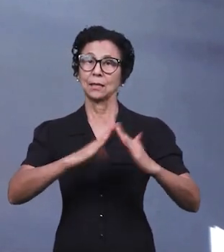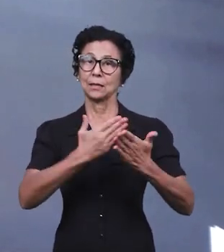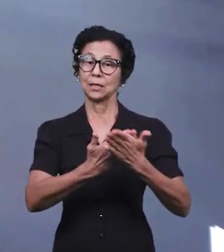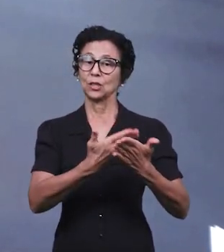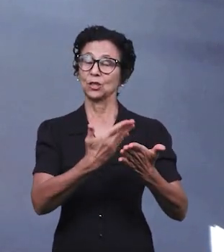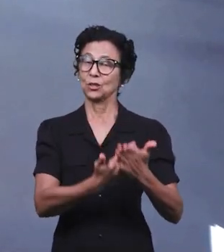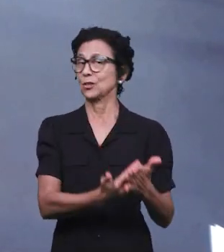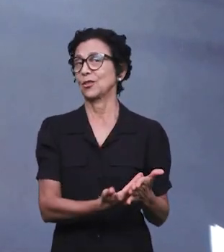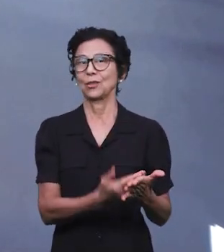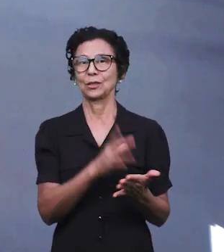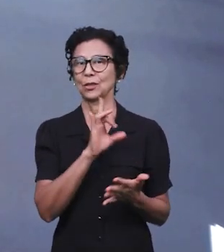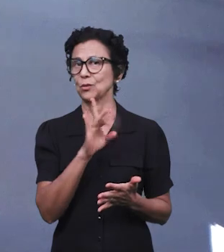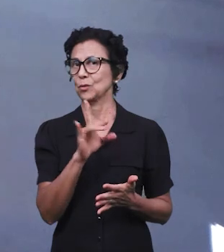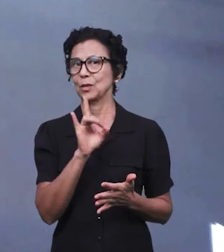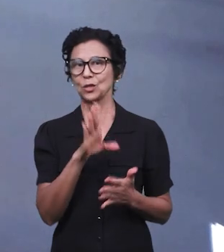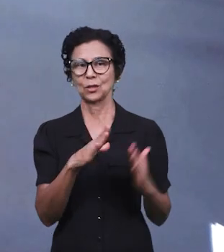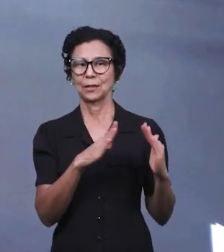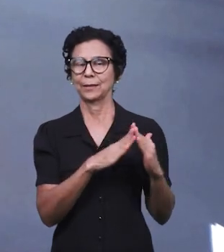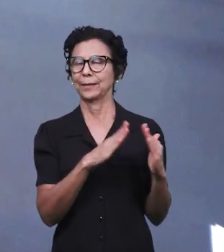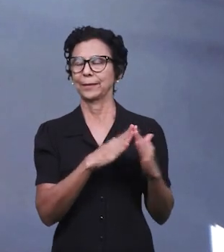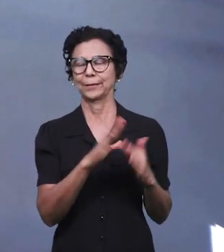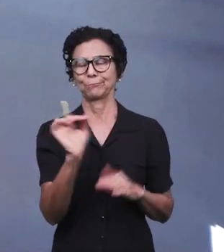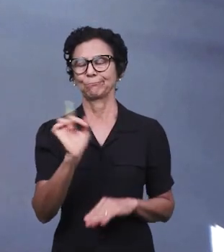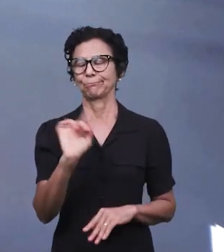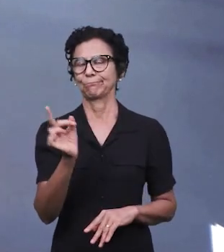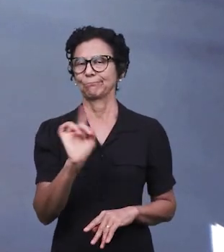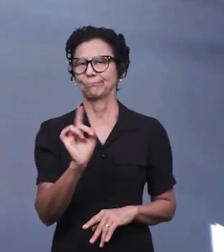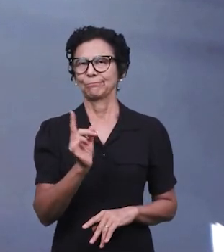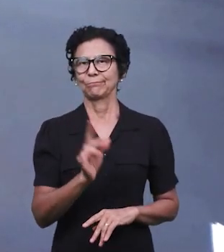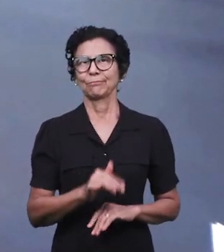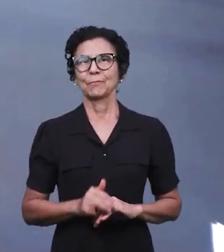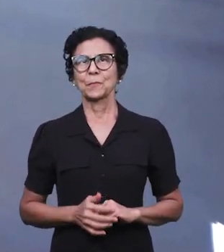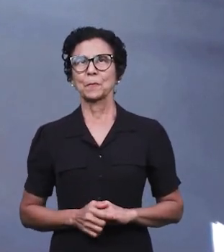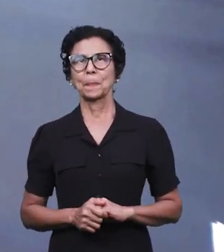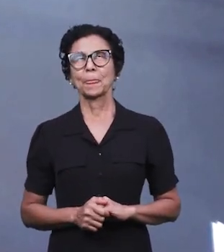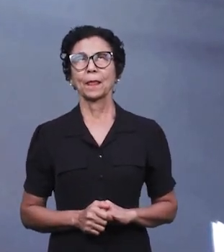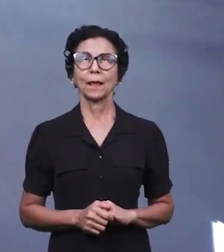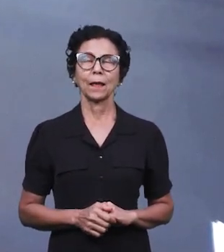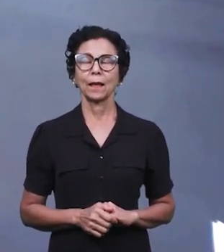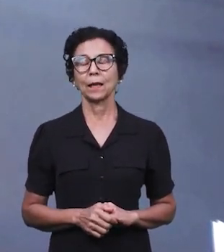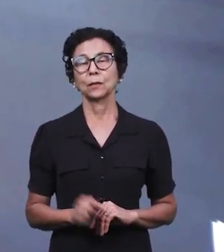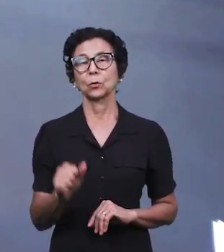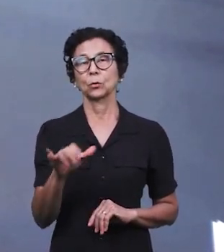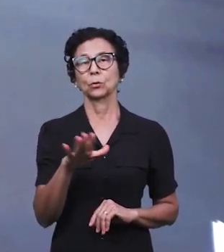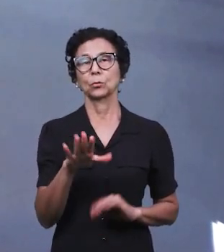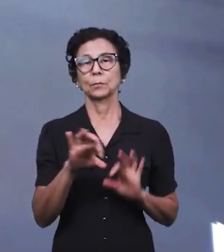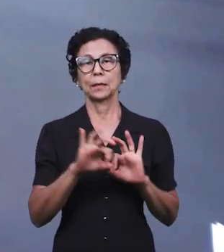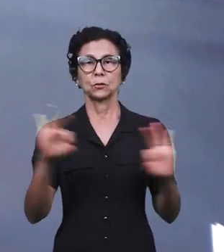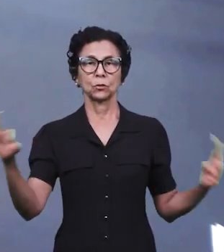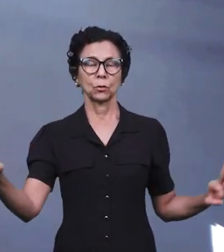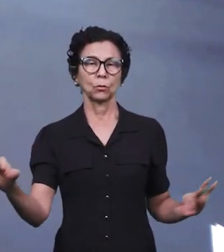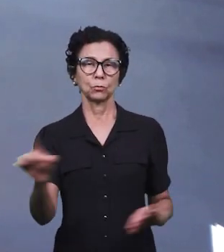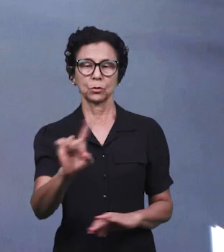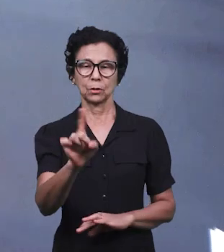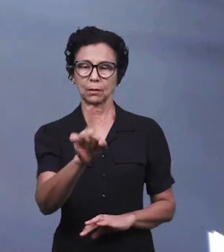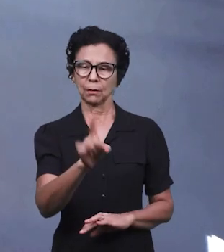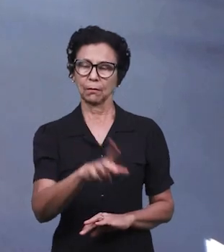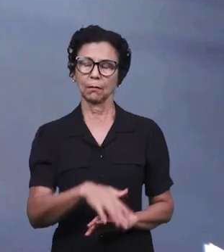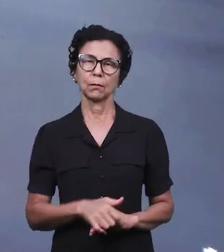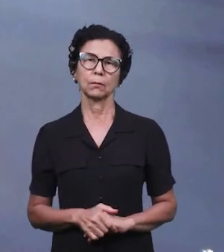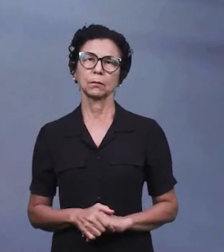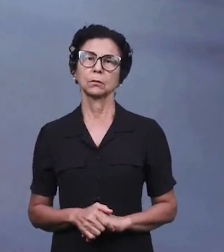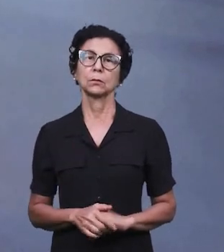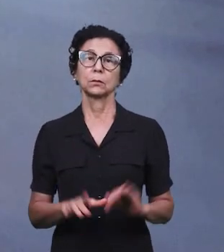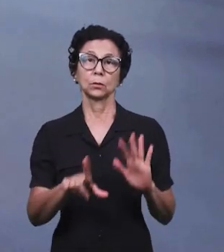só na nossa casa, não é só num ambiente longe da gente, né? Hoje existe uma